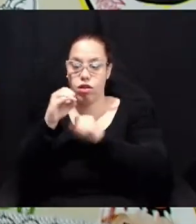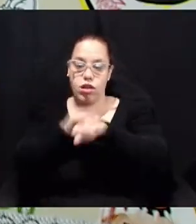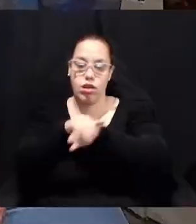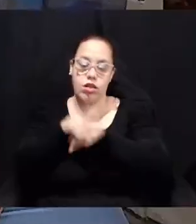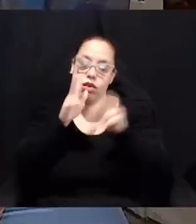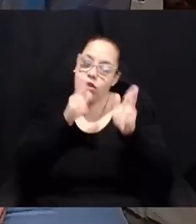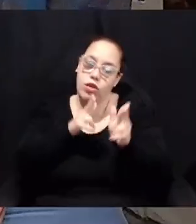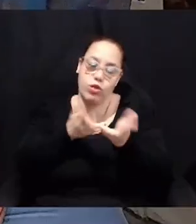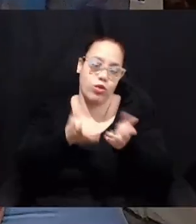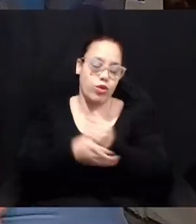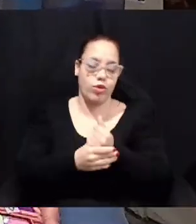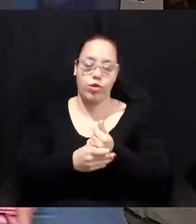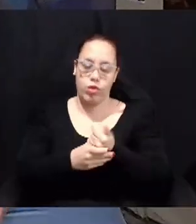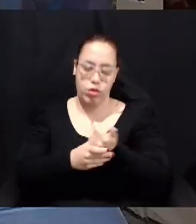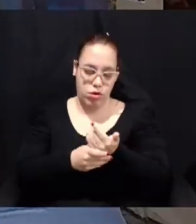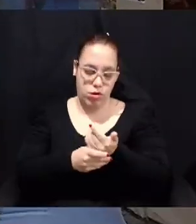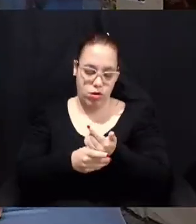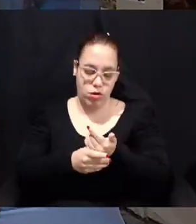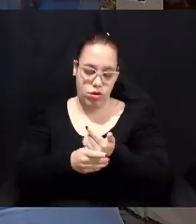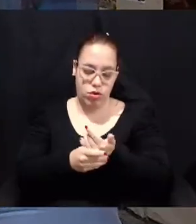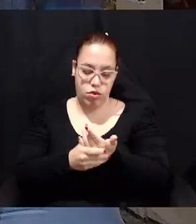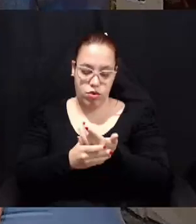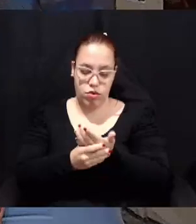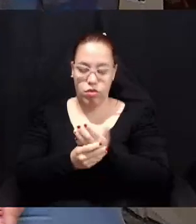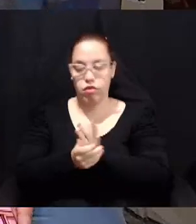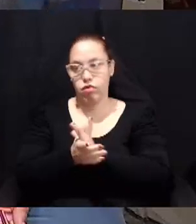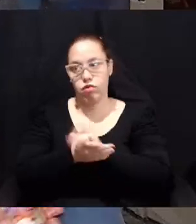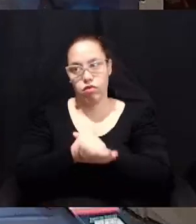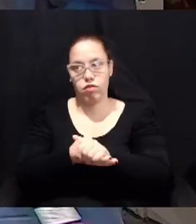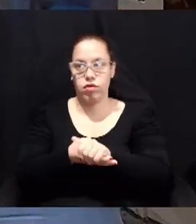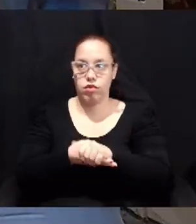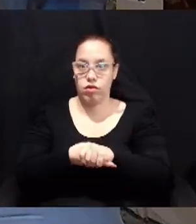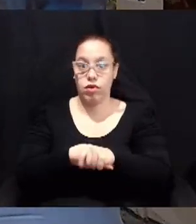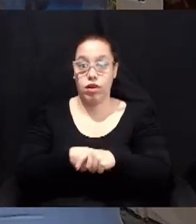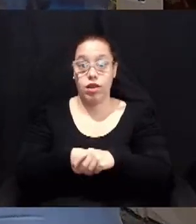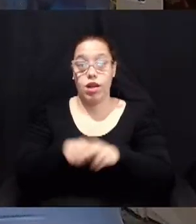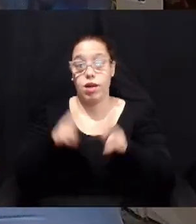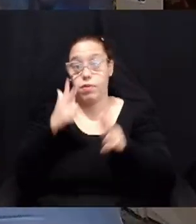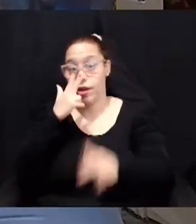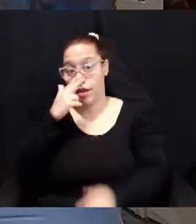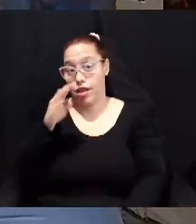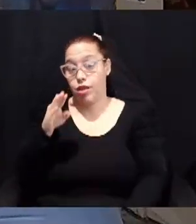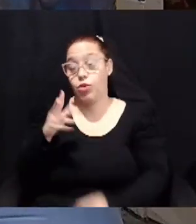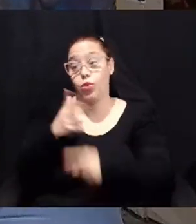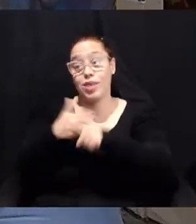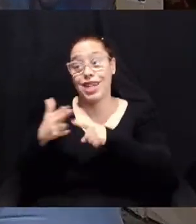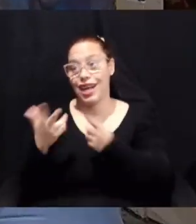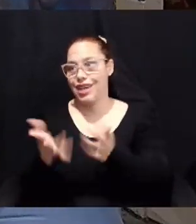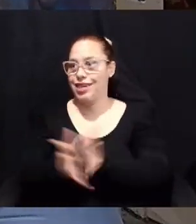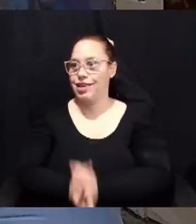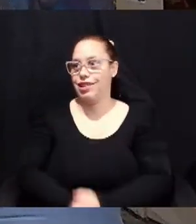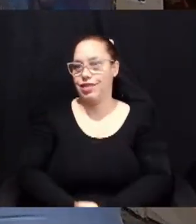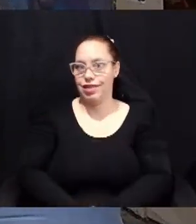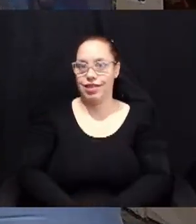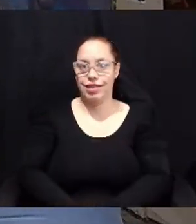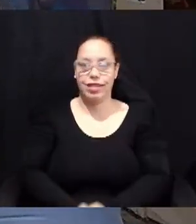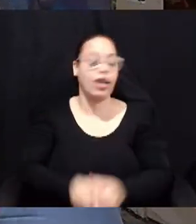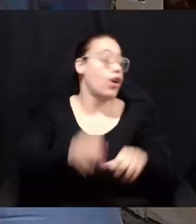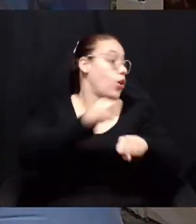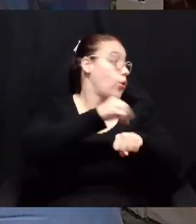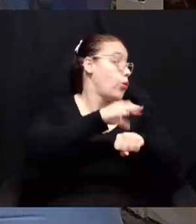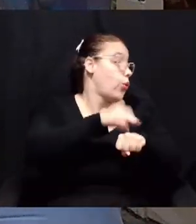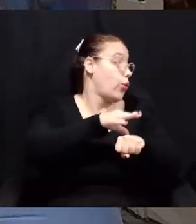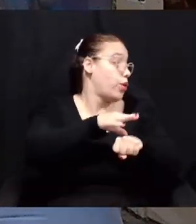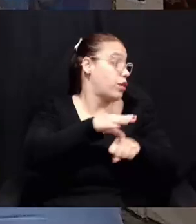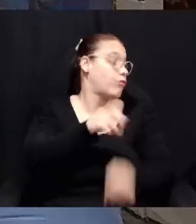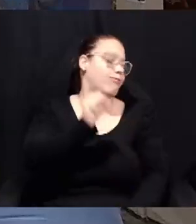Então, parece até episódio de Black Mirror, né? Mas é a vida real. Então fica essa dica, que assim seja, então, né?